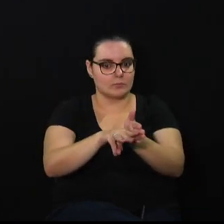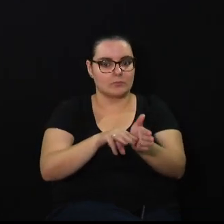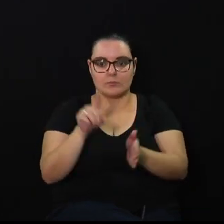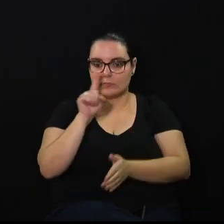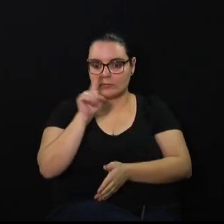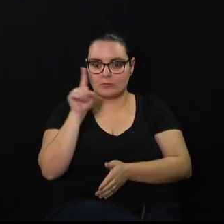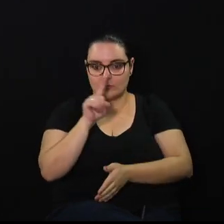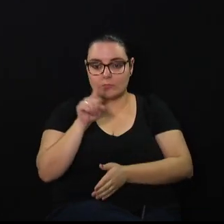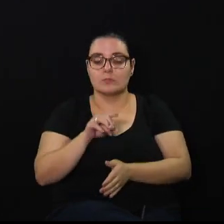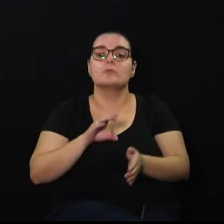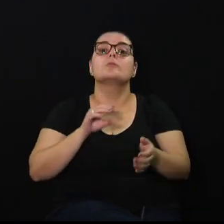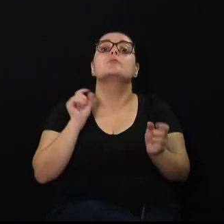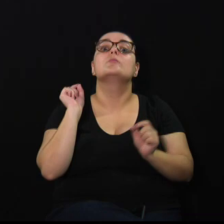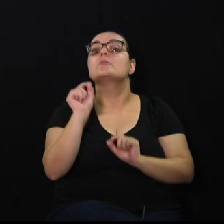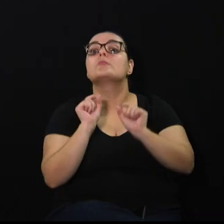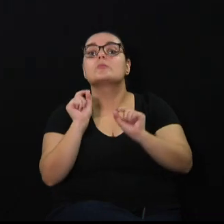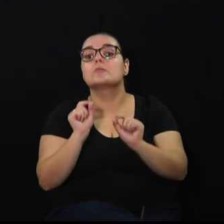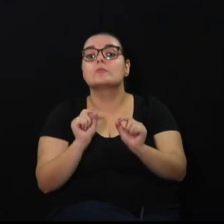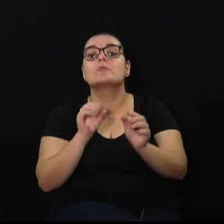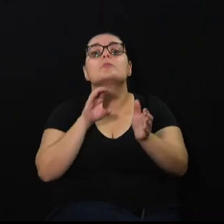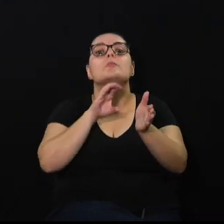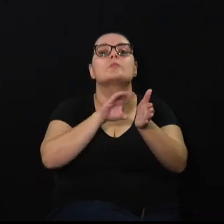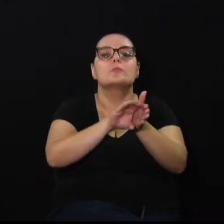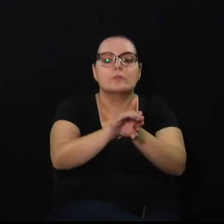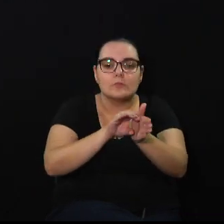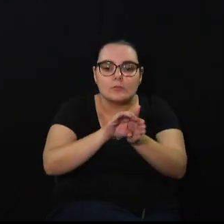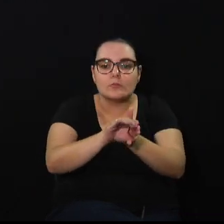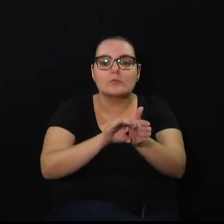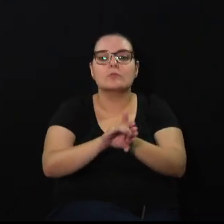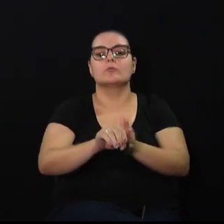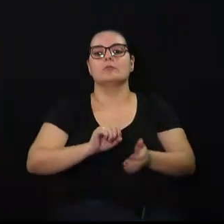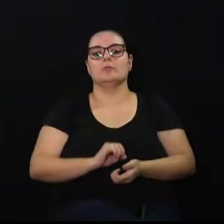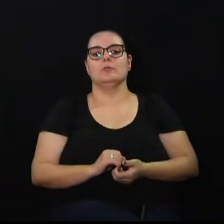uma intervenção baseada em evidências científicas